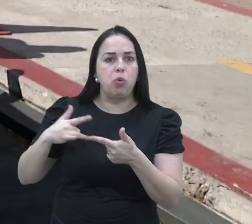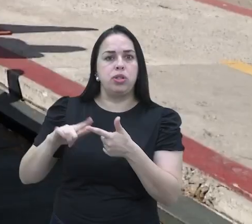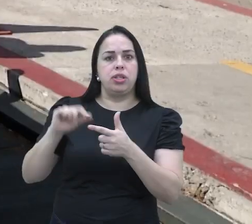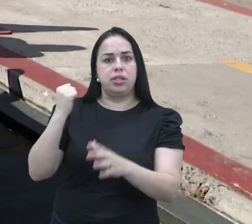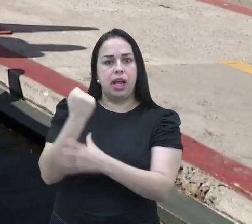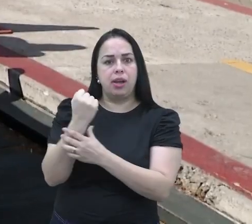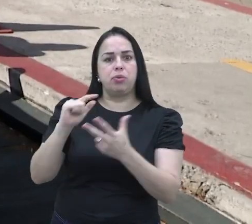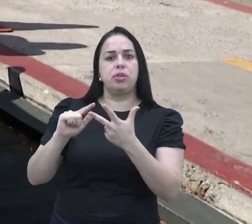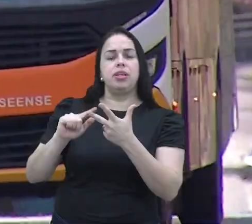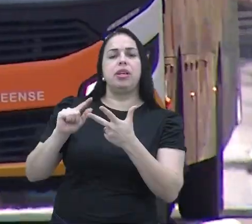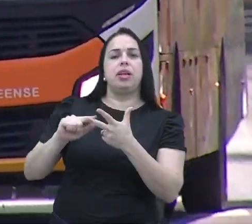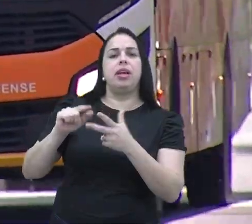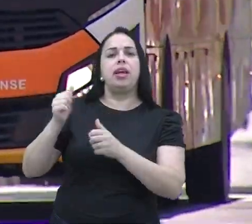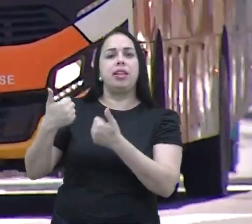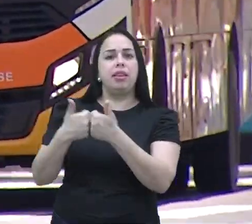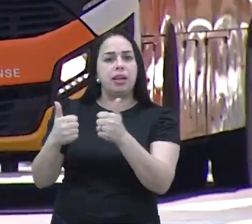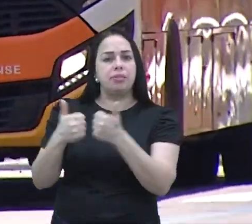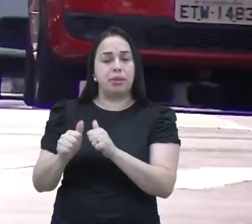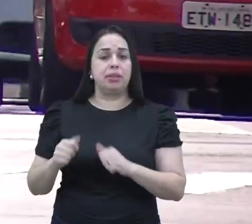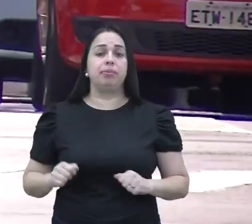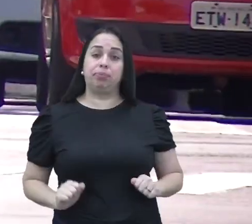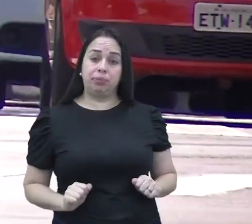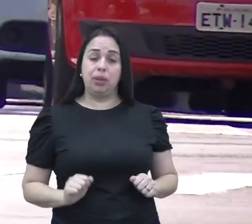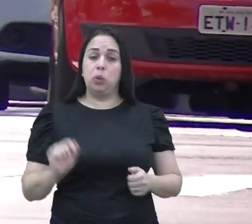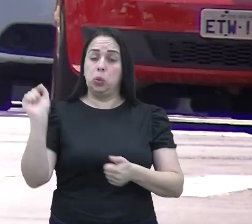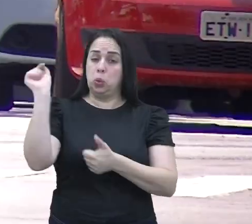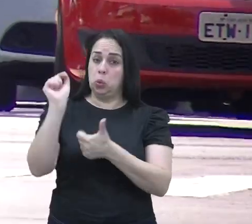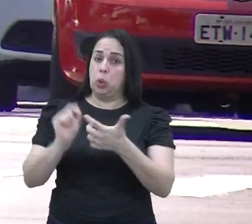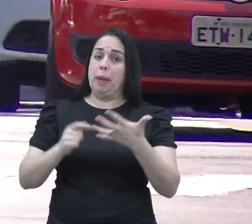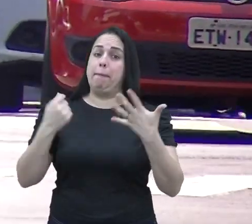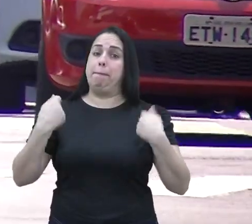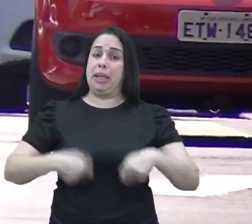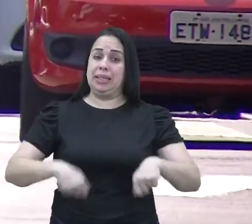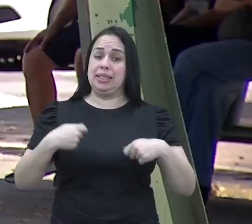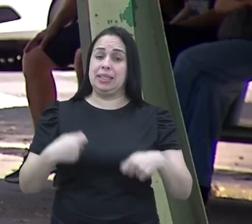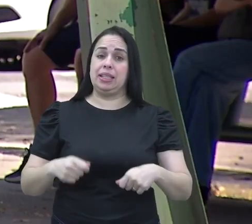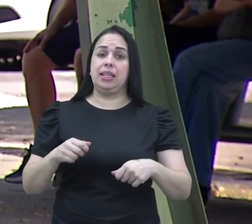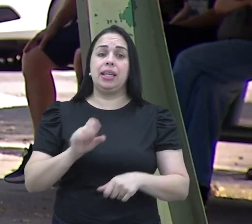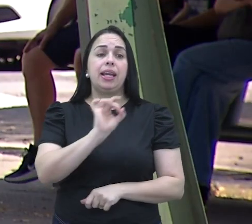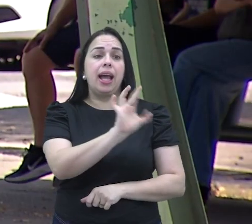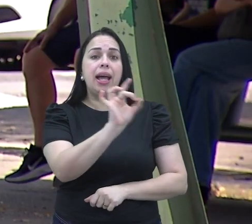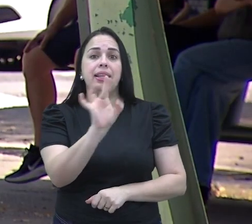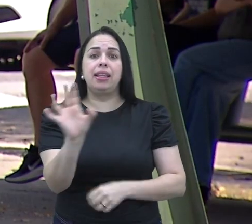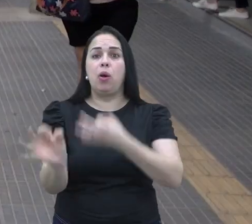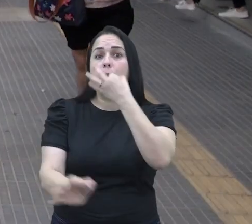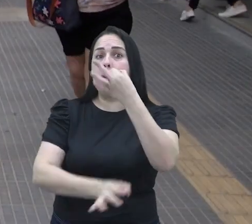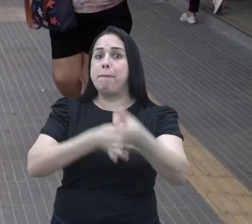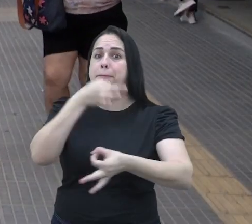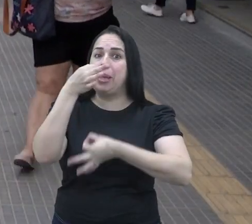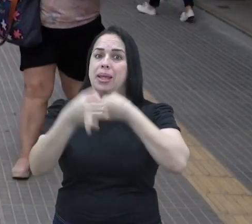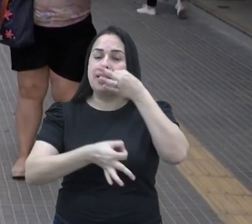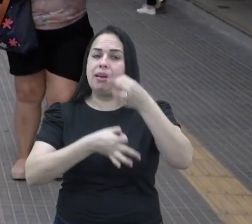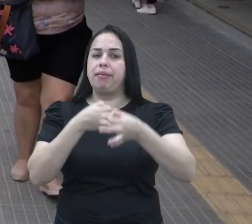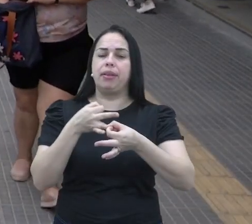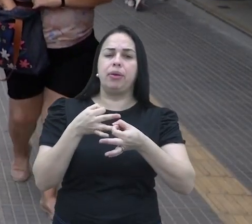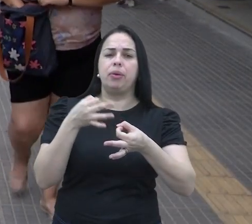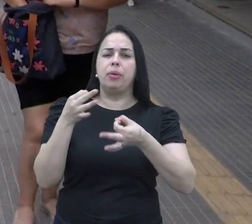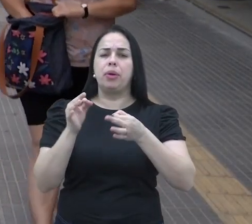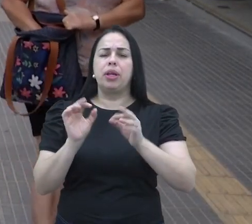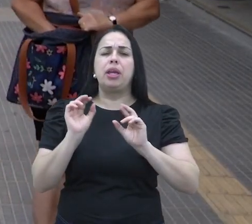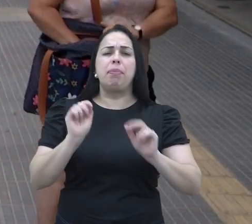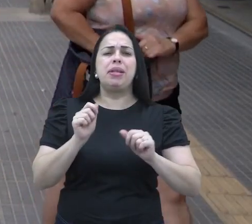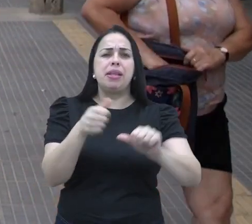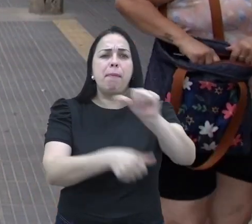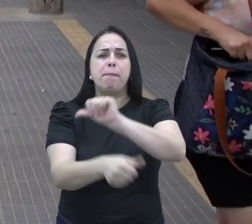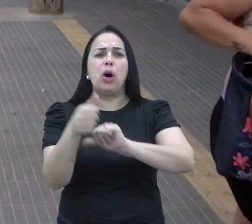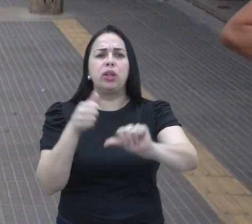saúde, segurança e transporte. As necessidades são muitas e cada cidadão tem um ponto de vista sobre o